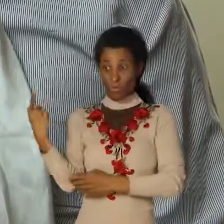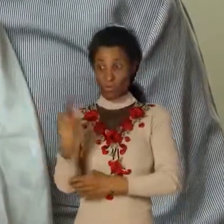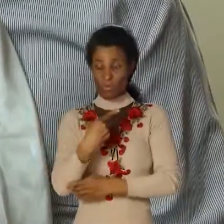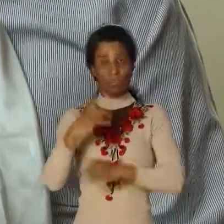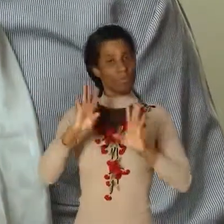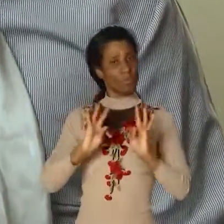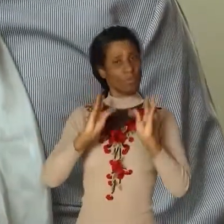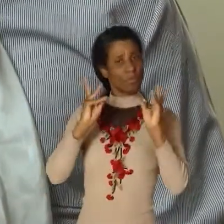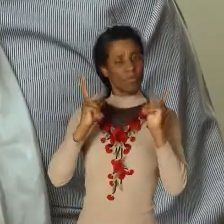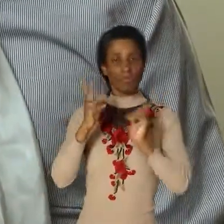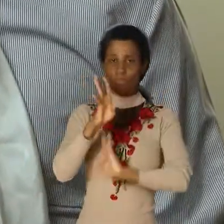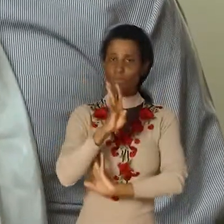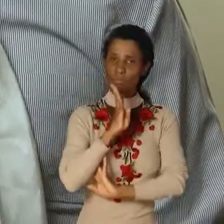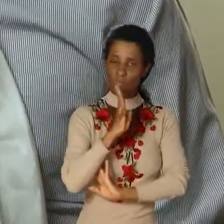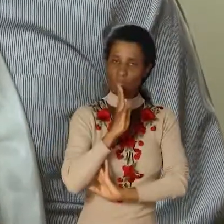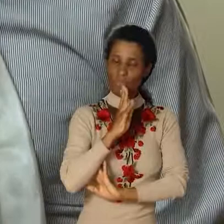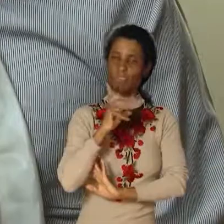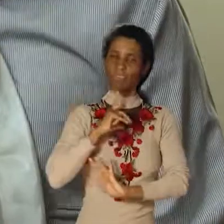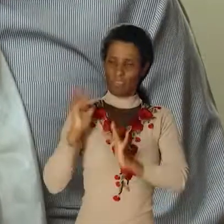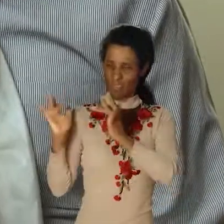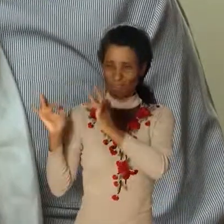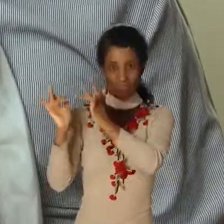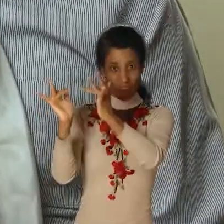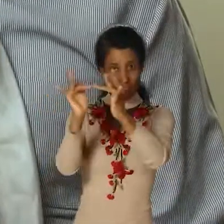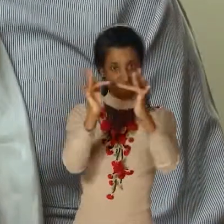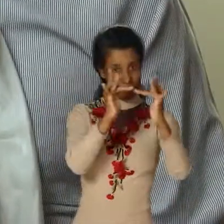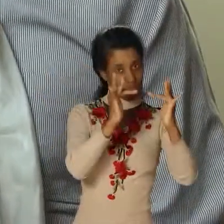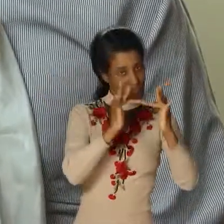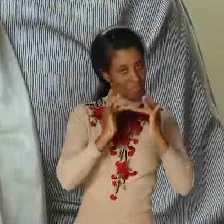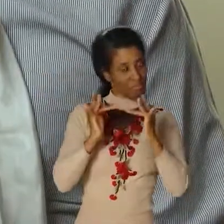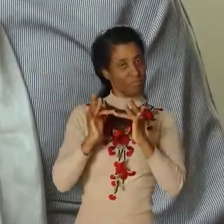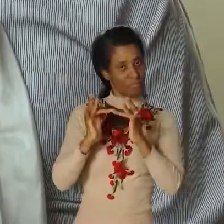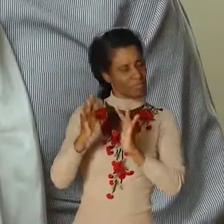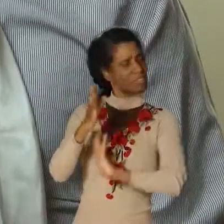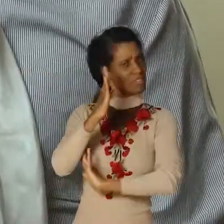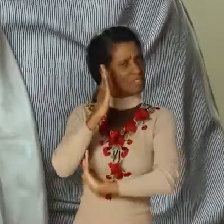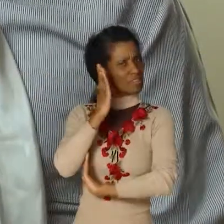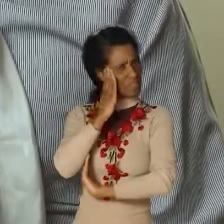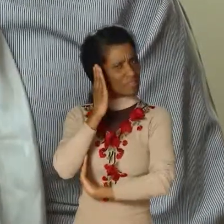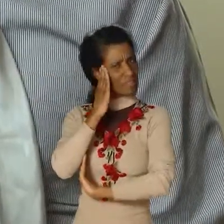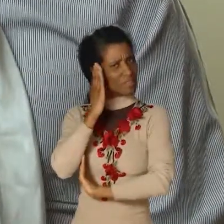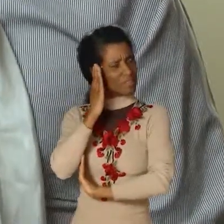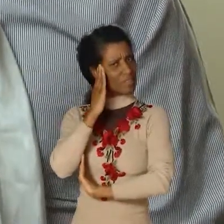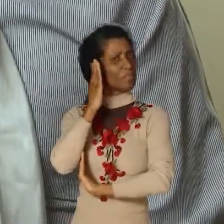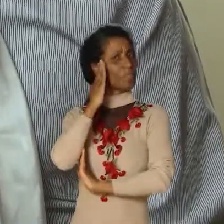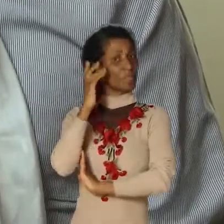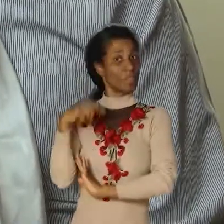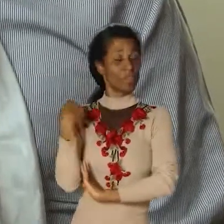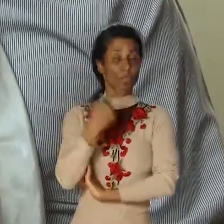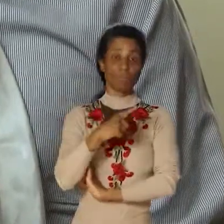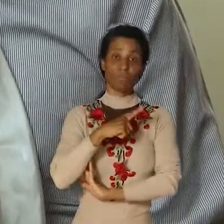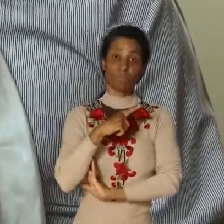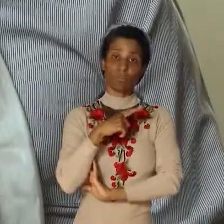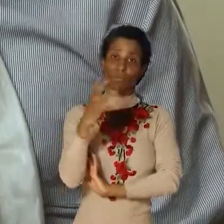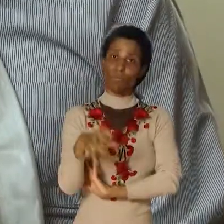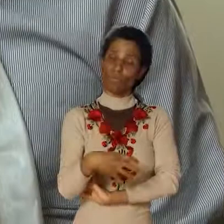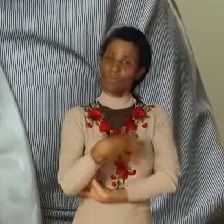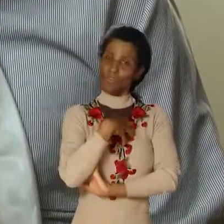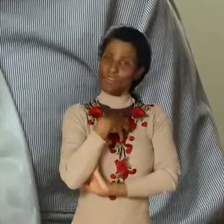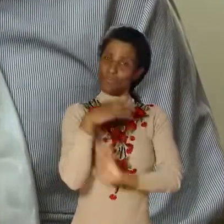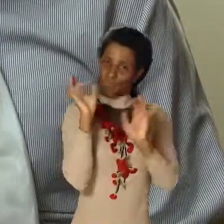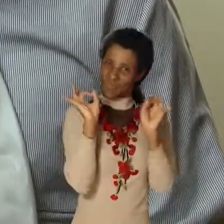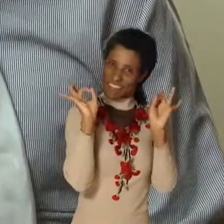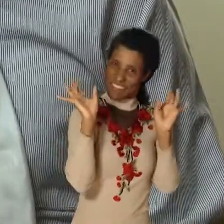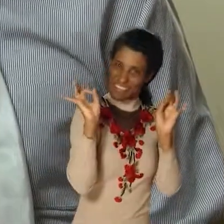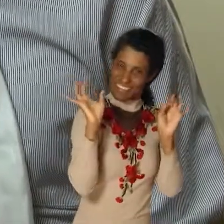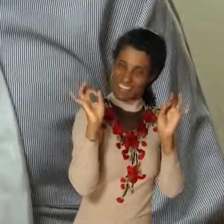Todos que nos conhecem e convivem, eles entendem que nós temos um sentimento